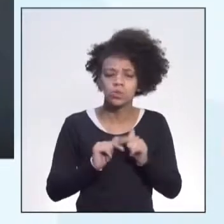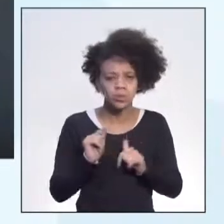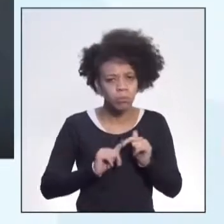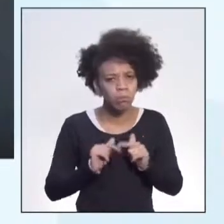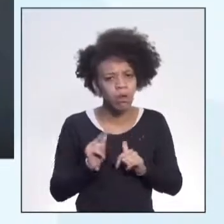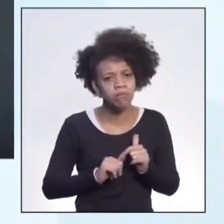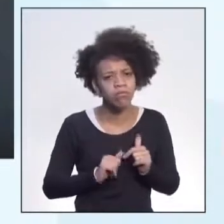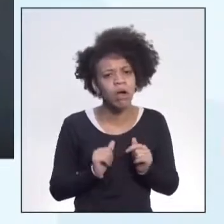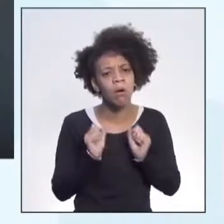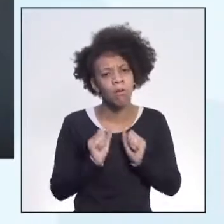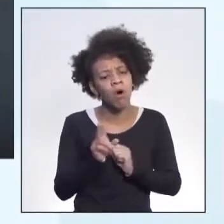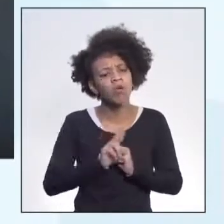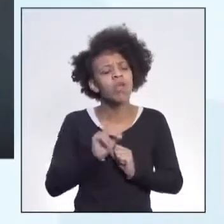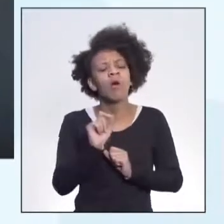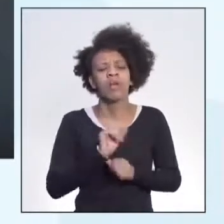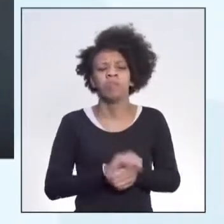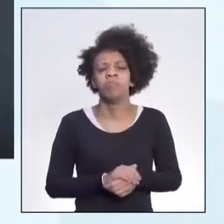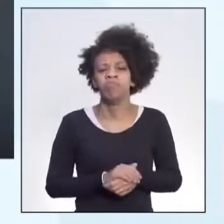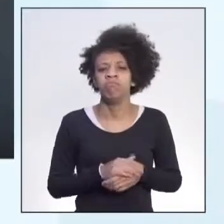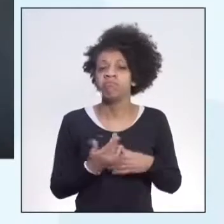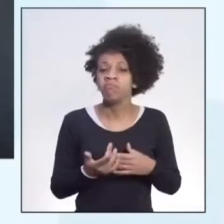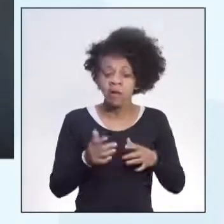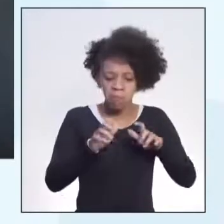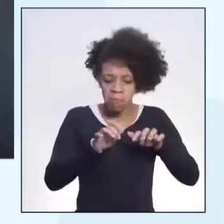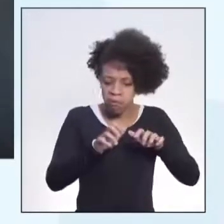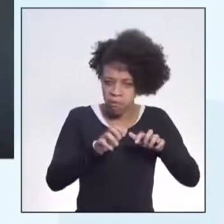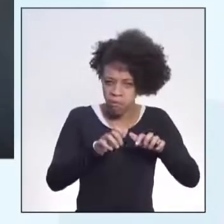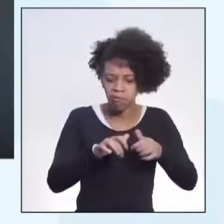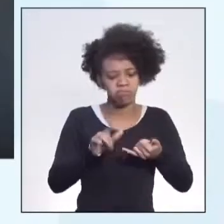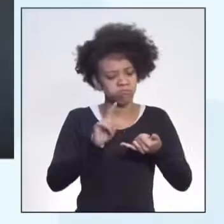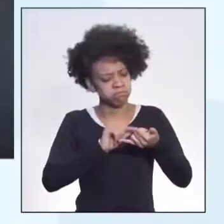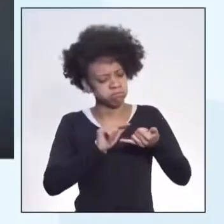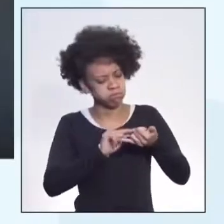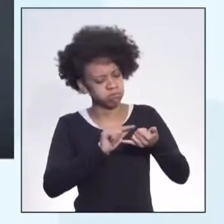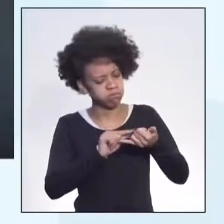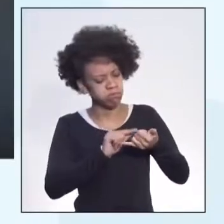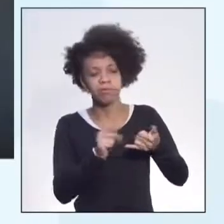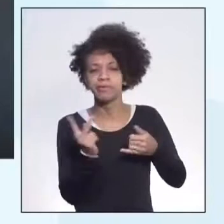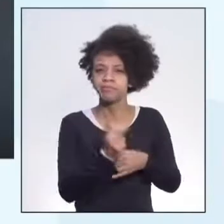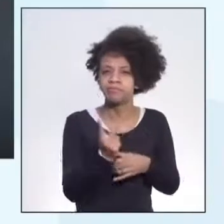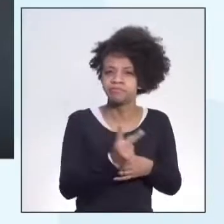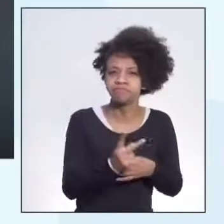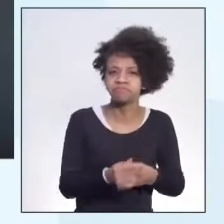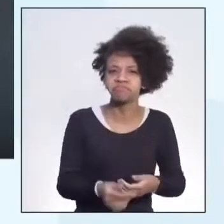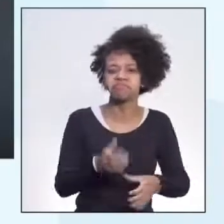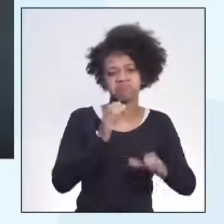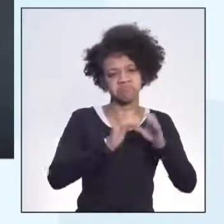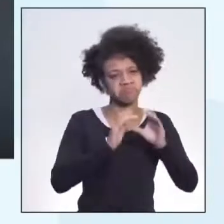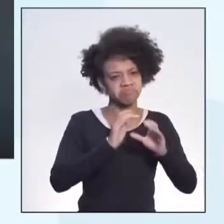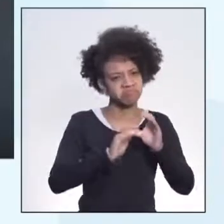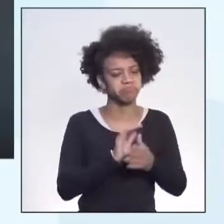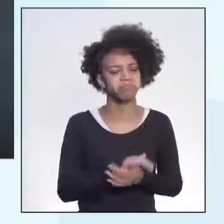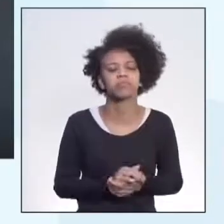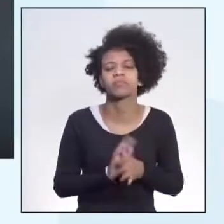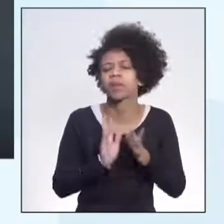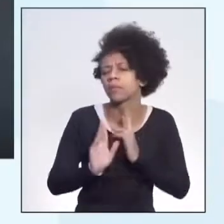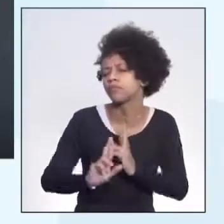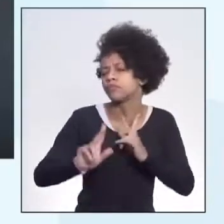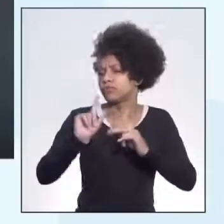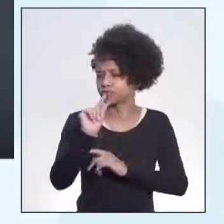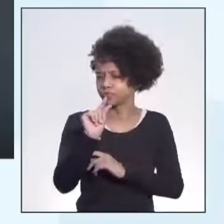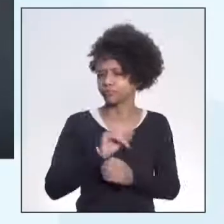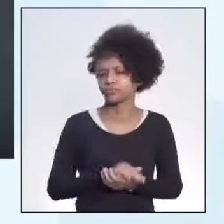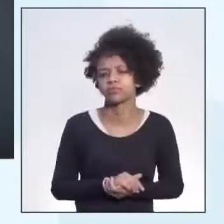né, que eu posso utilizar o quê? Para escrever, e eu posso utilizar os dois para me comunicar. Só que eu tenho uma pequena diferença